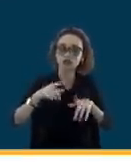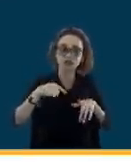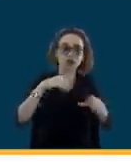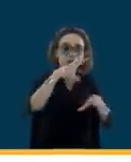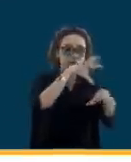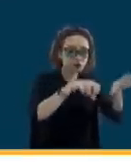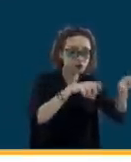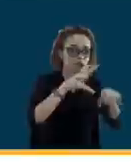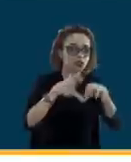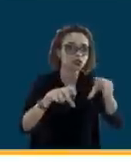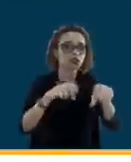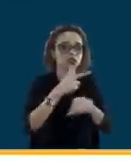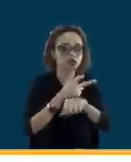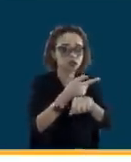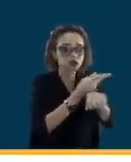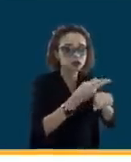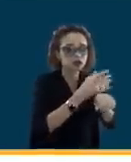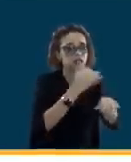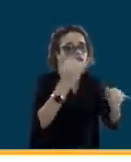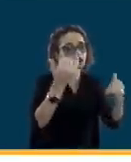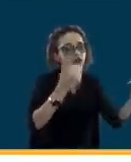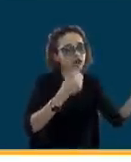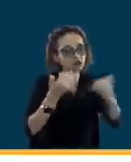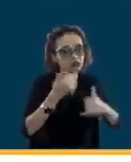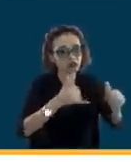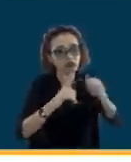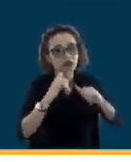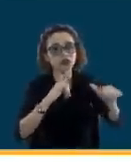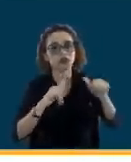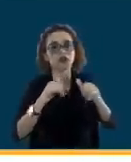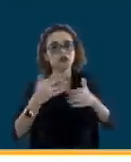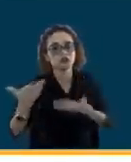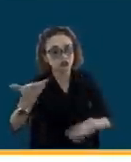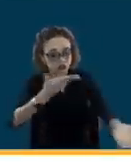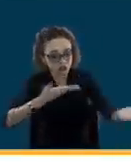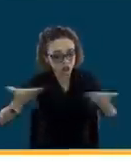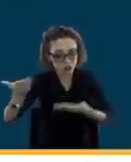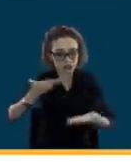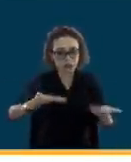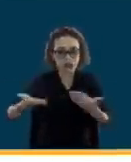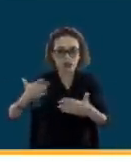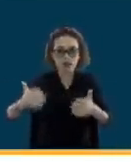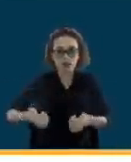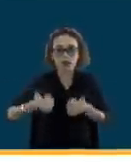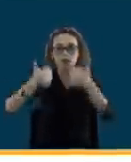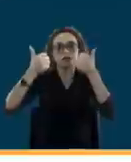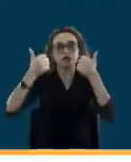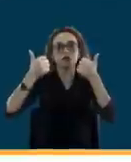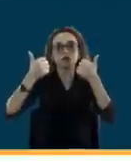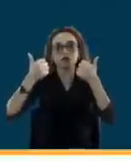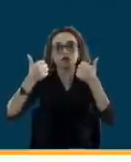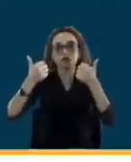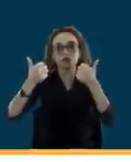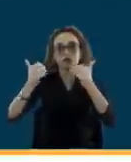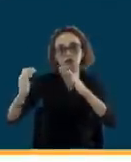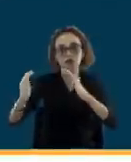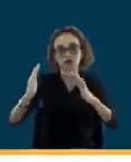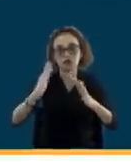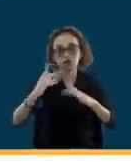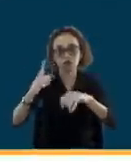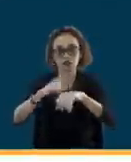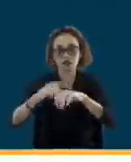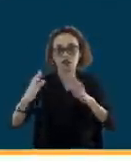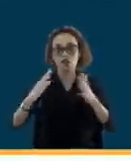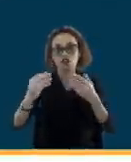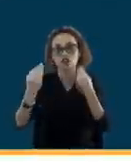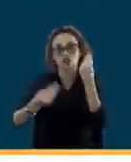buscando informações, se articulando e melhorando a sua condição de poder fazer a sua arte.